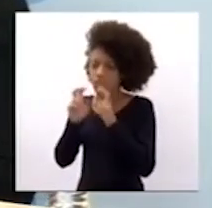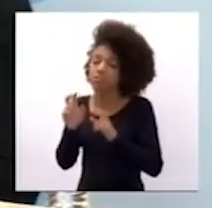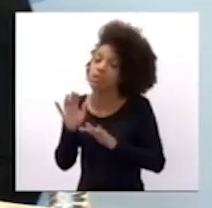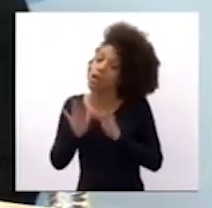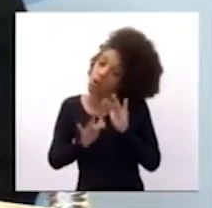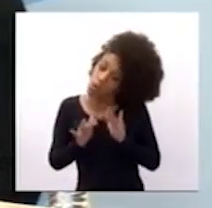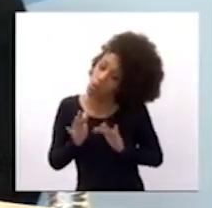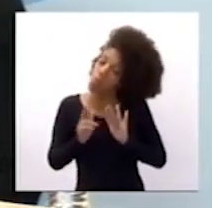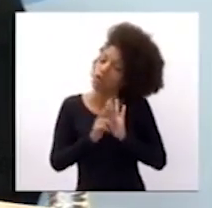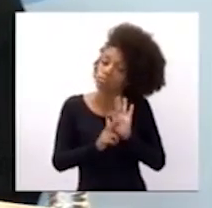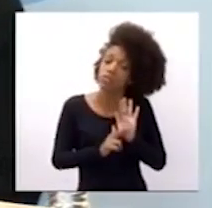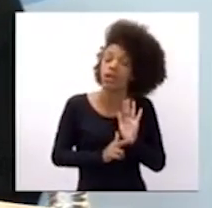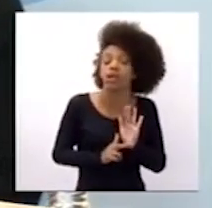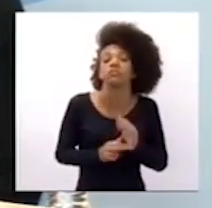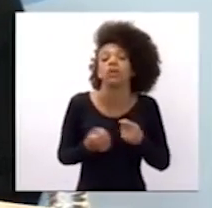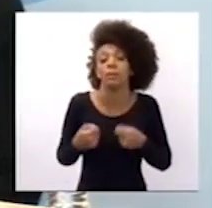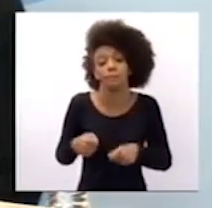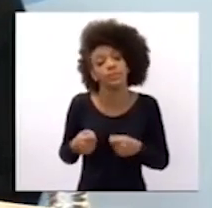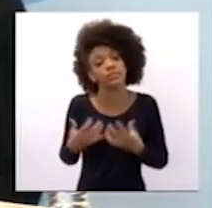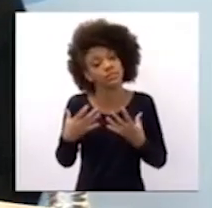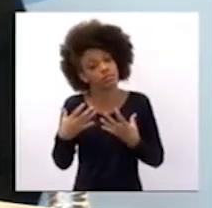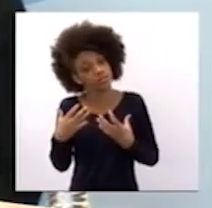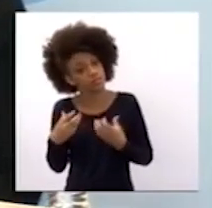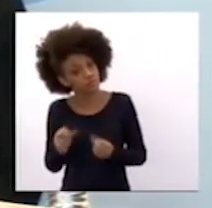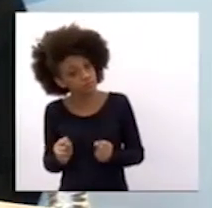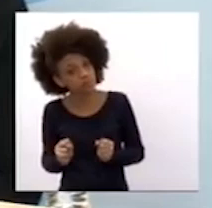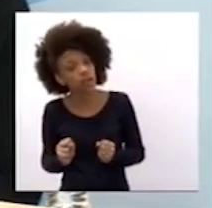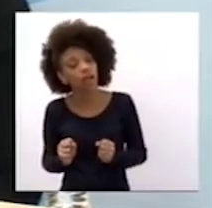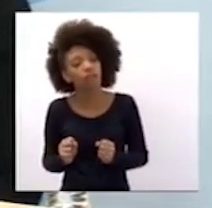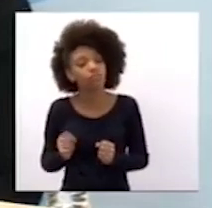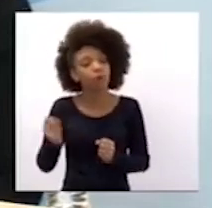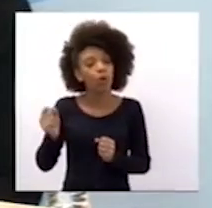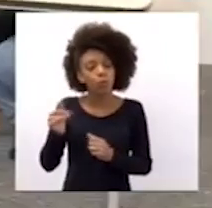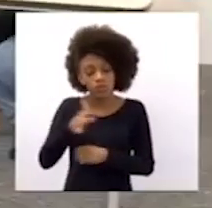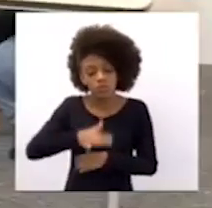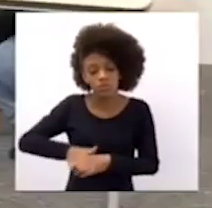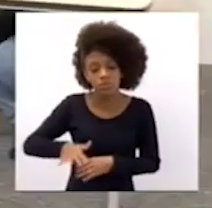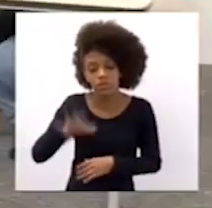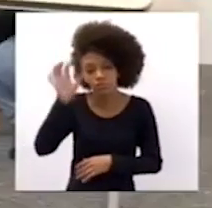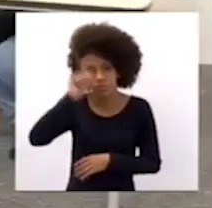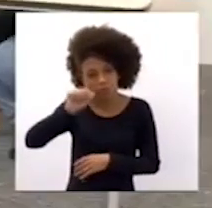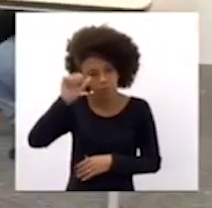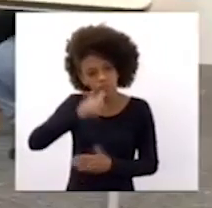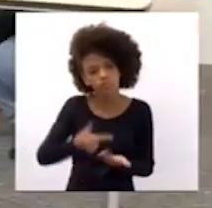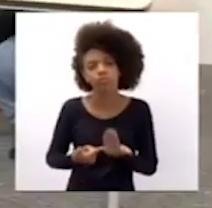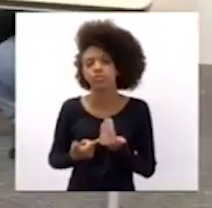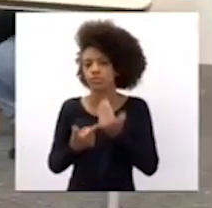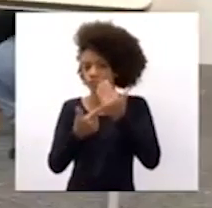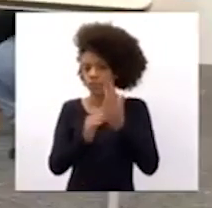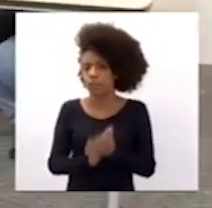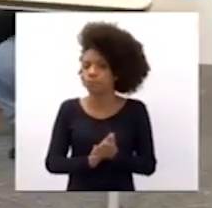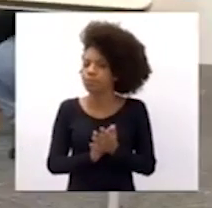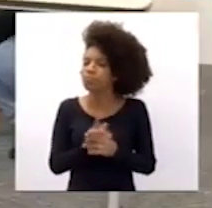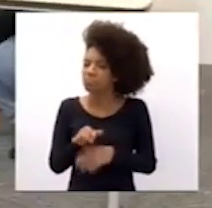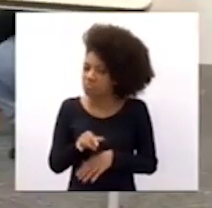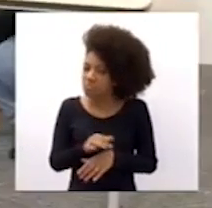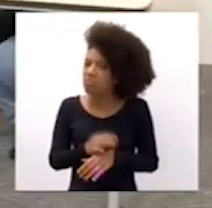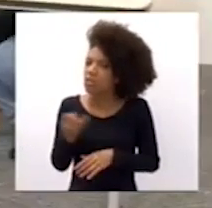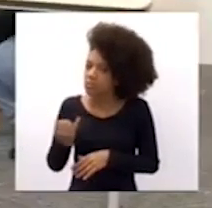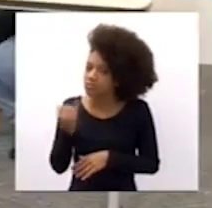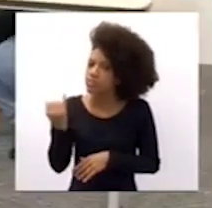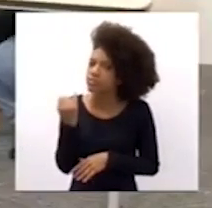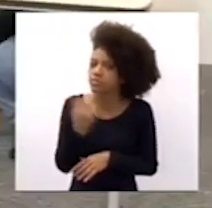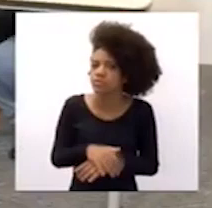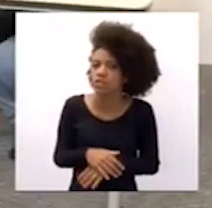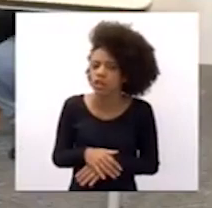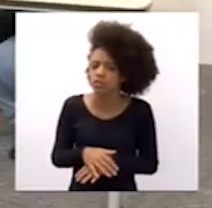regrinhas aí a gente tem que levar em consideração na hora de pensar nesse ambiente de aprendizagem virtual. Isso é muito importante ter a partir